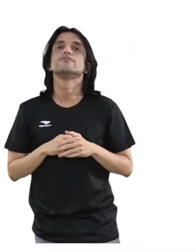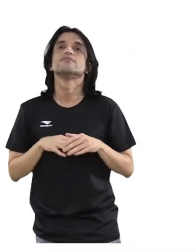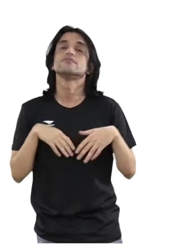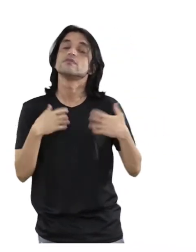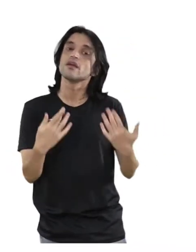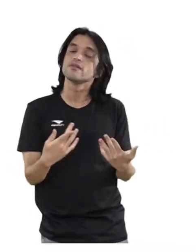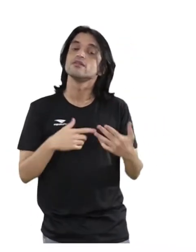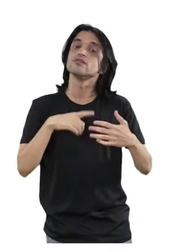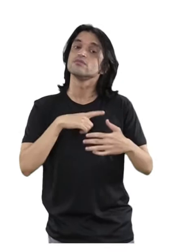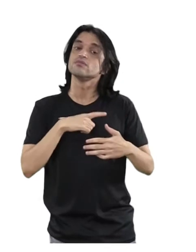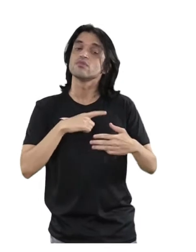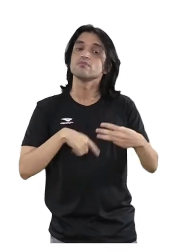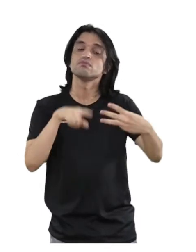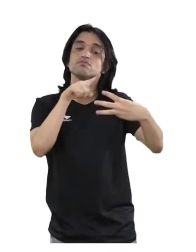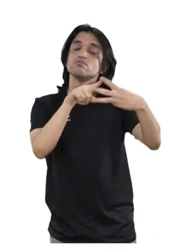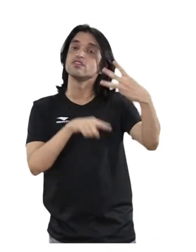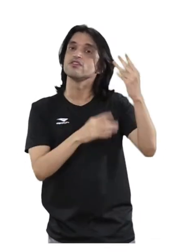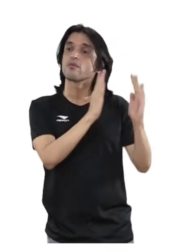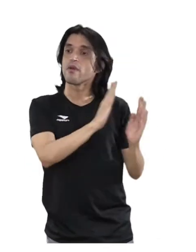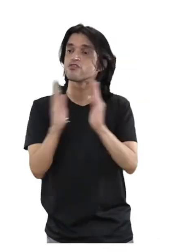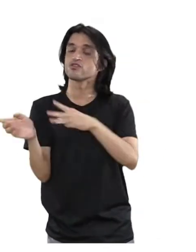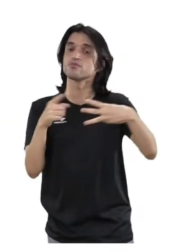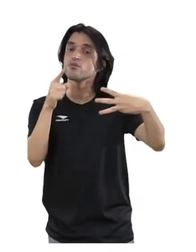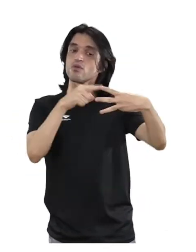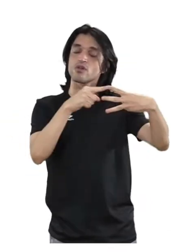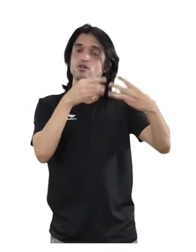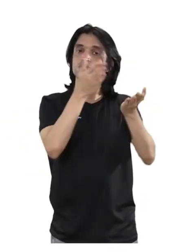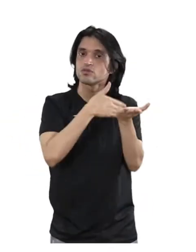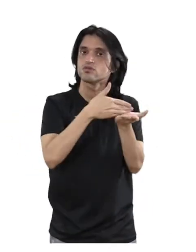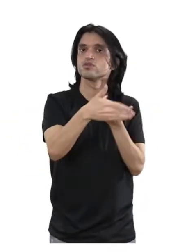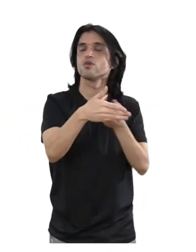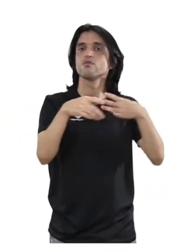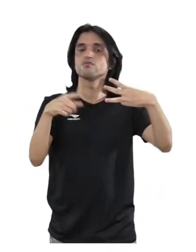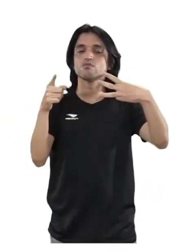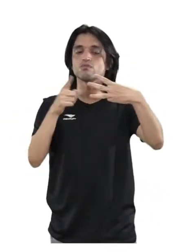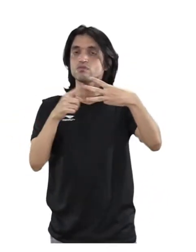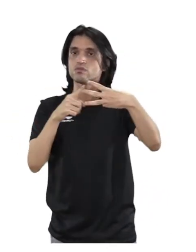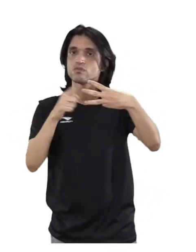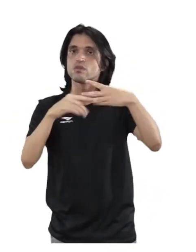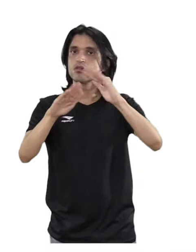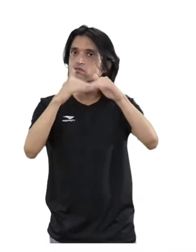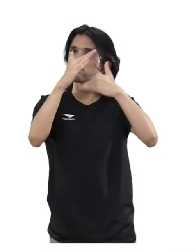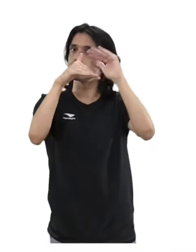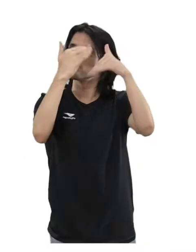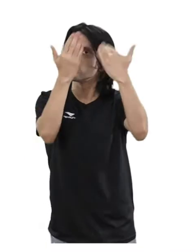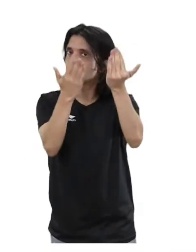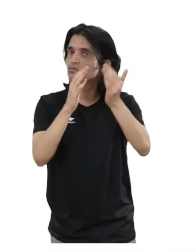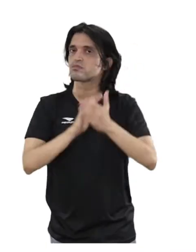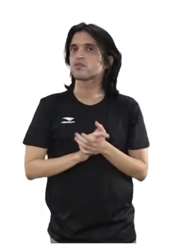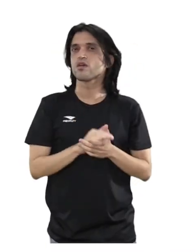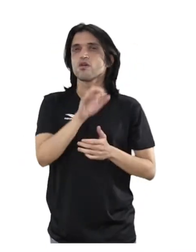pretende descrever, o desenvolvimento, caracterização subjetiva ou objetiva da